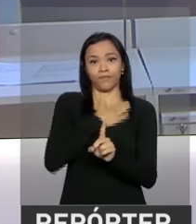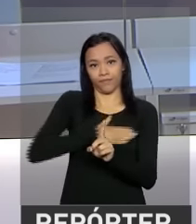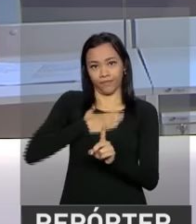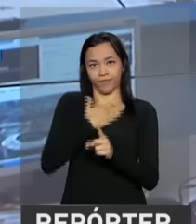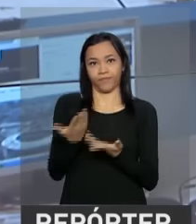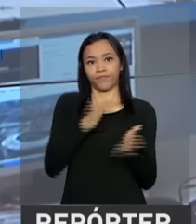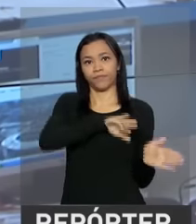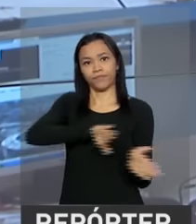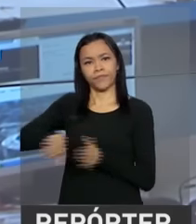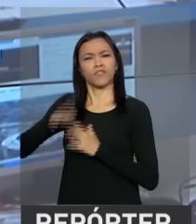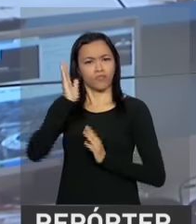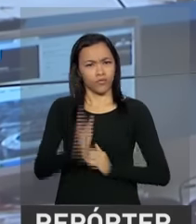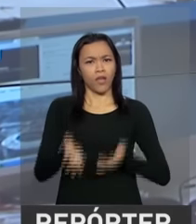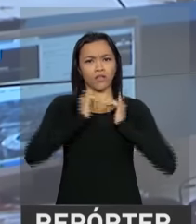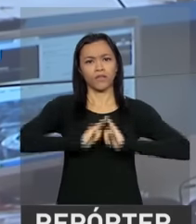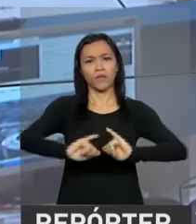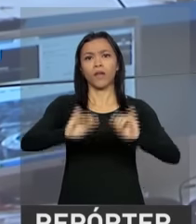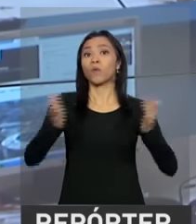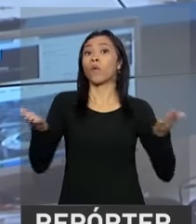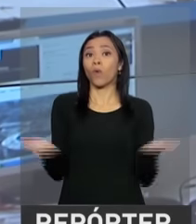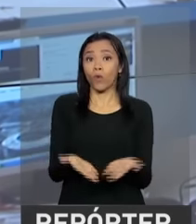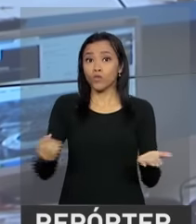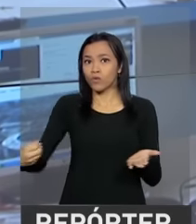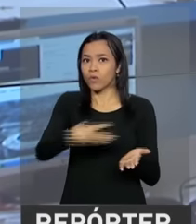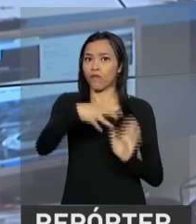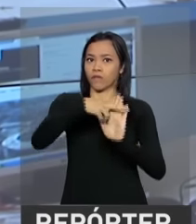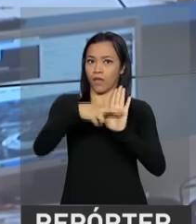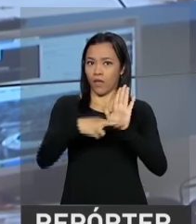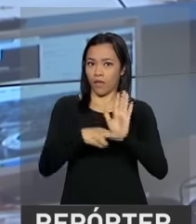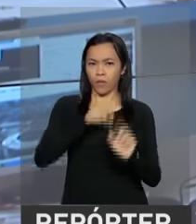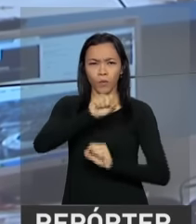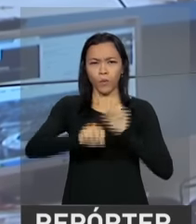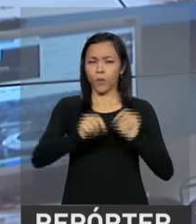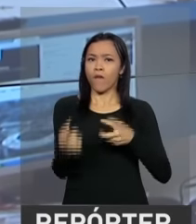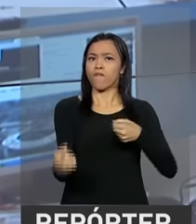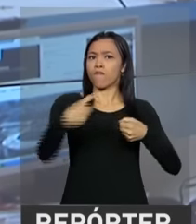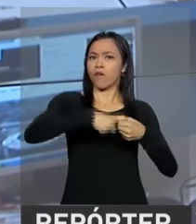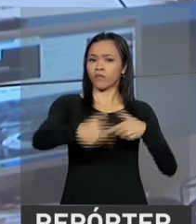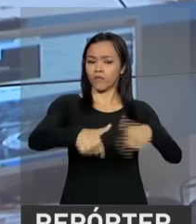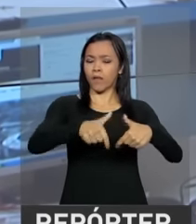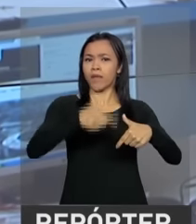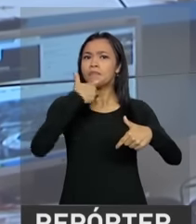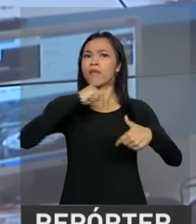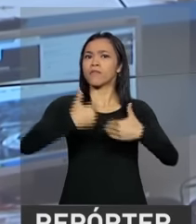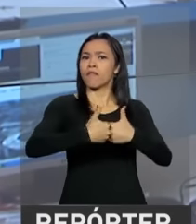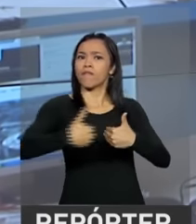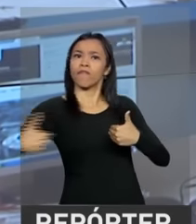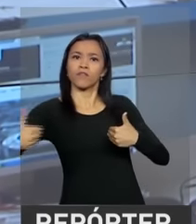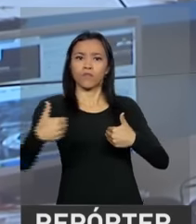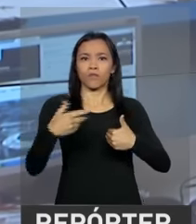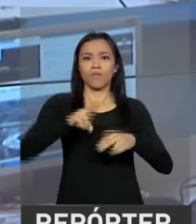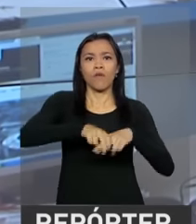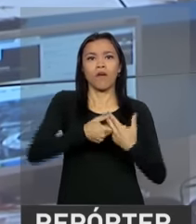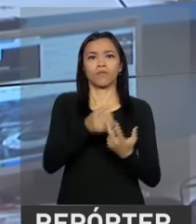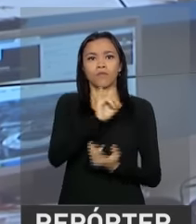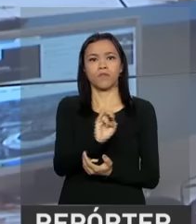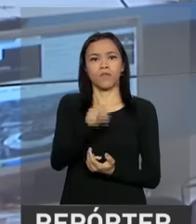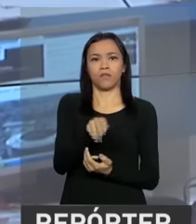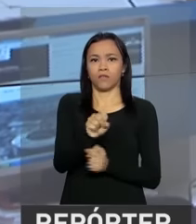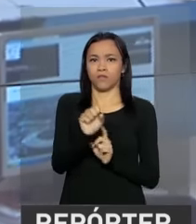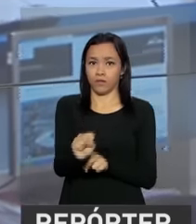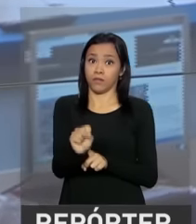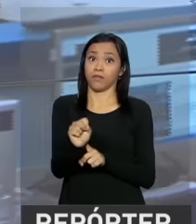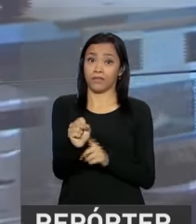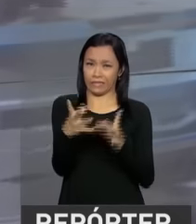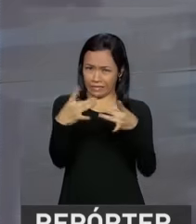agosto foram divulgadas hoje novas regras sobre a volta ao trabalho de quem está afastado pelo INSS vamos saber